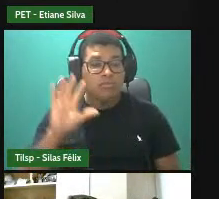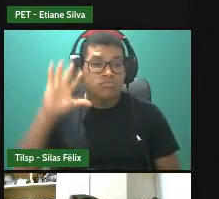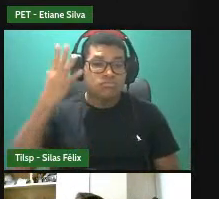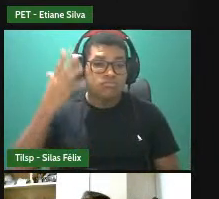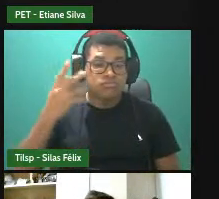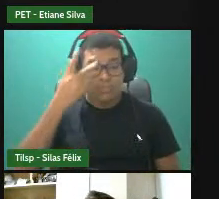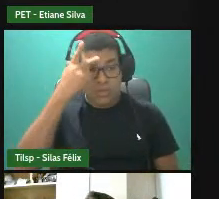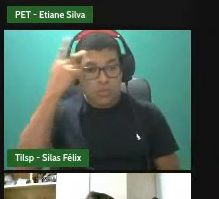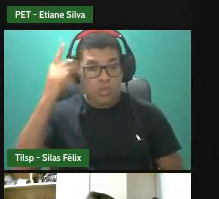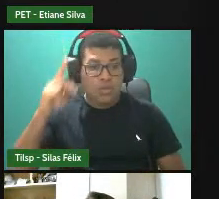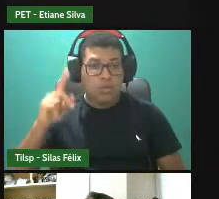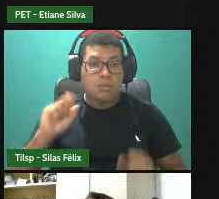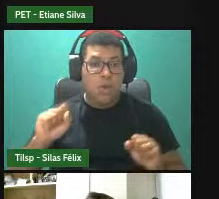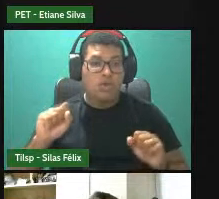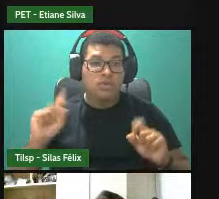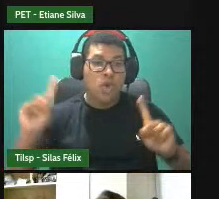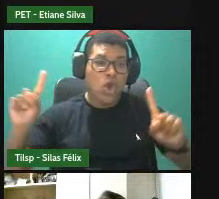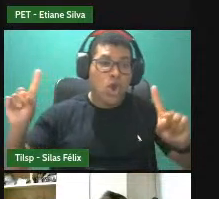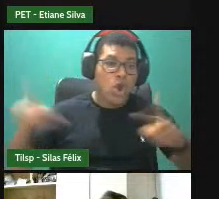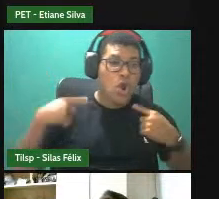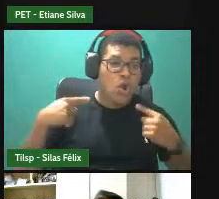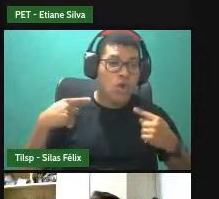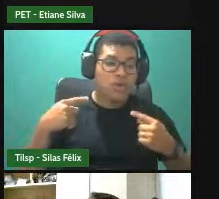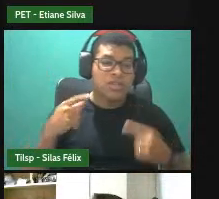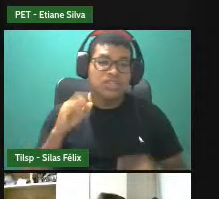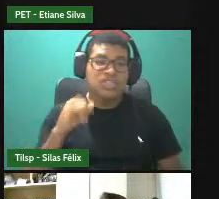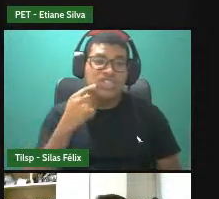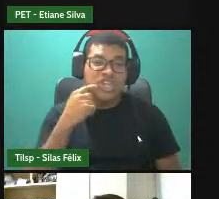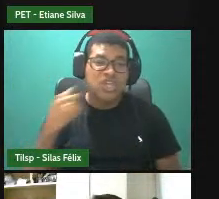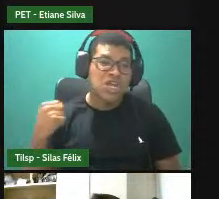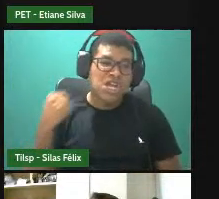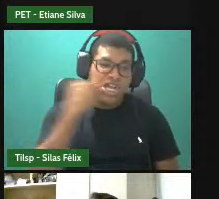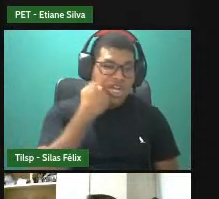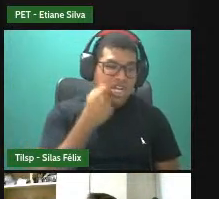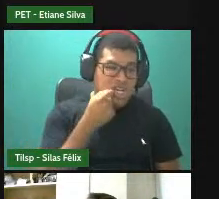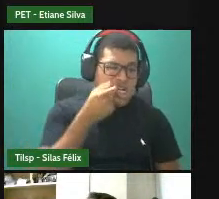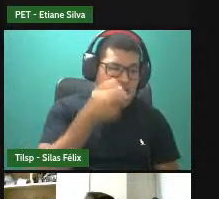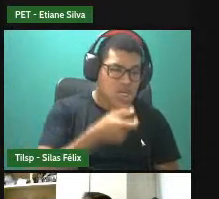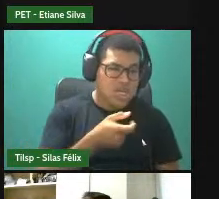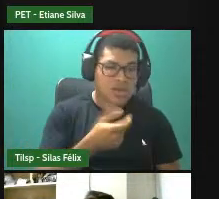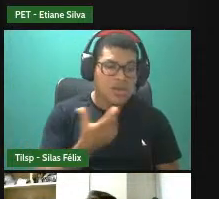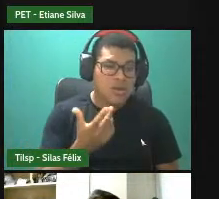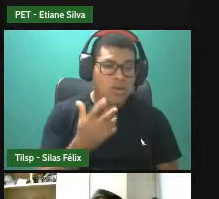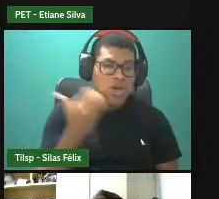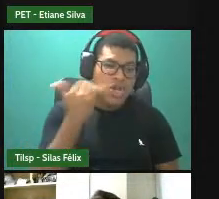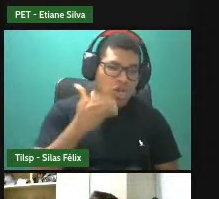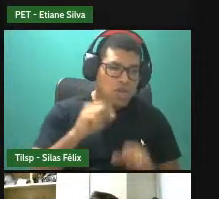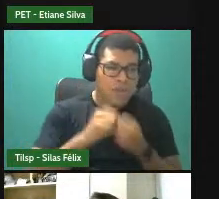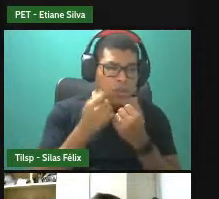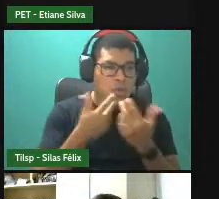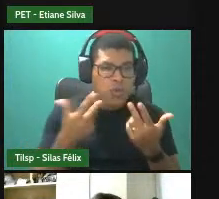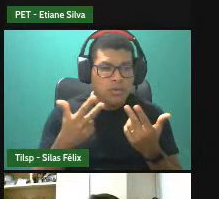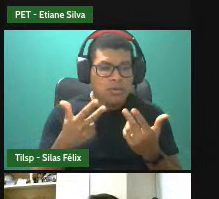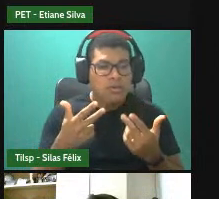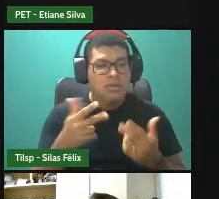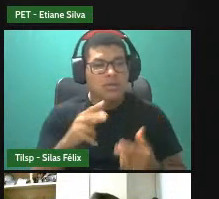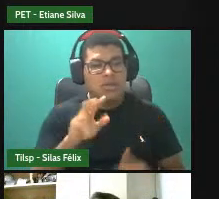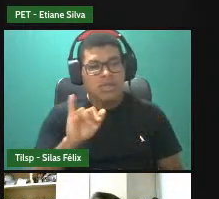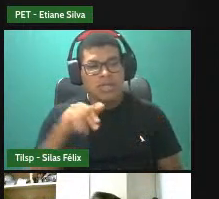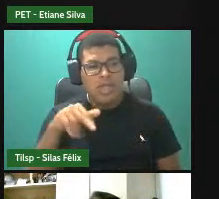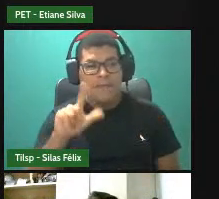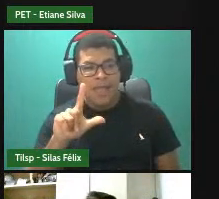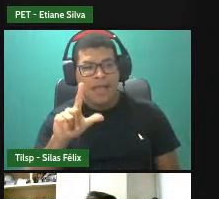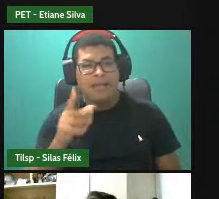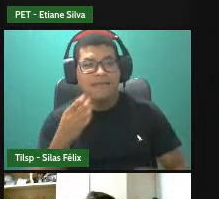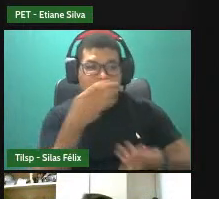pessoa sofreu uma agressão, fraturou um dente, vai passar por um exame odontolegal em um IML, Instituto